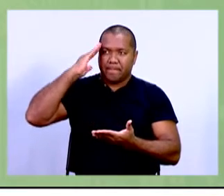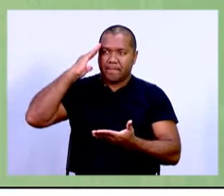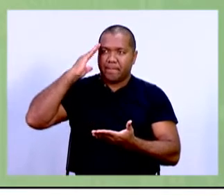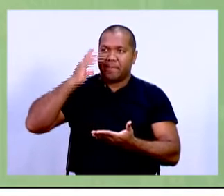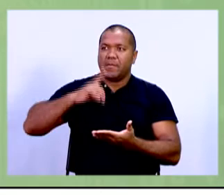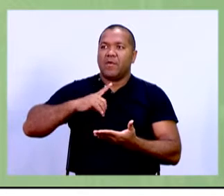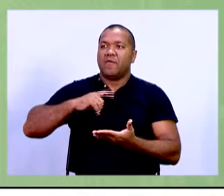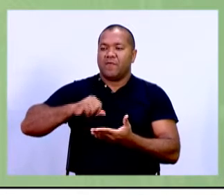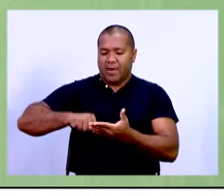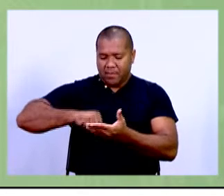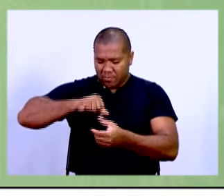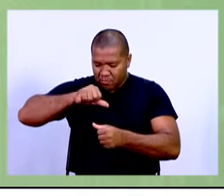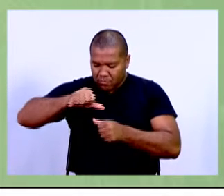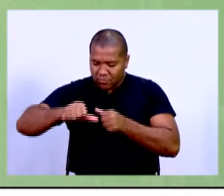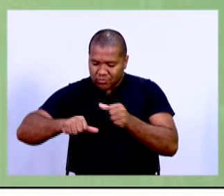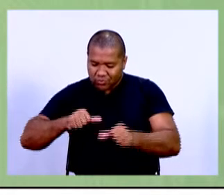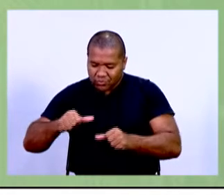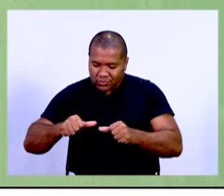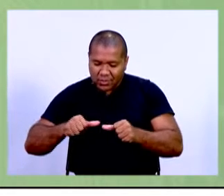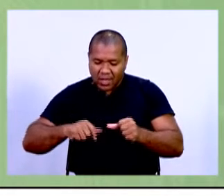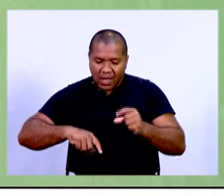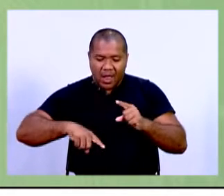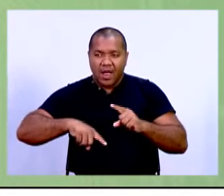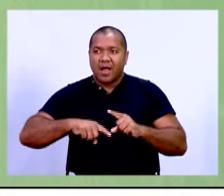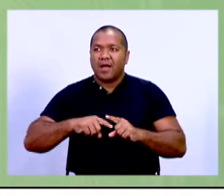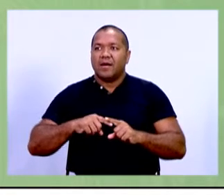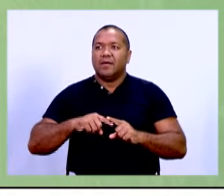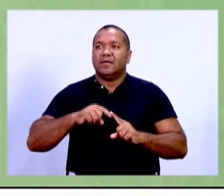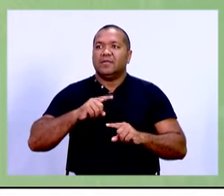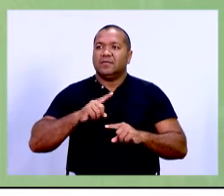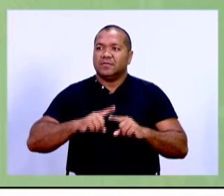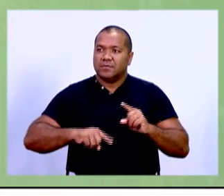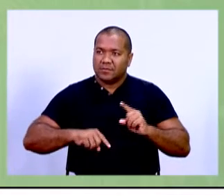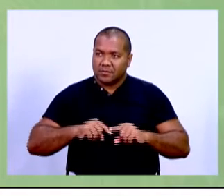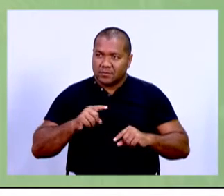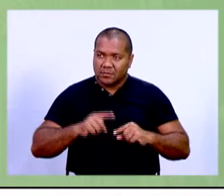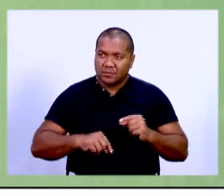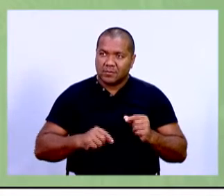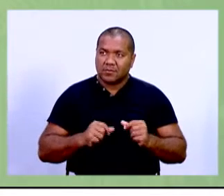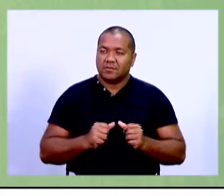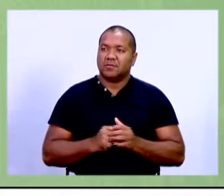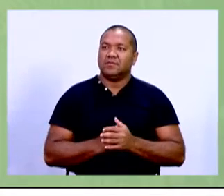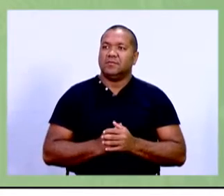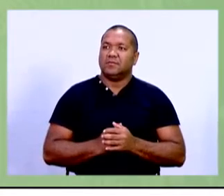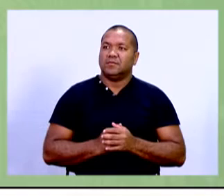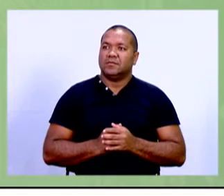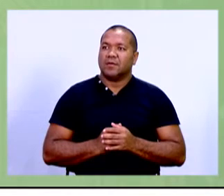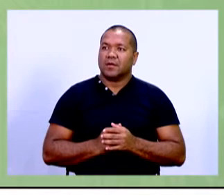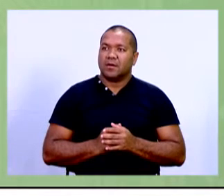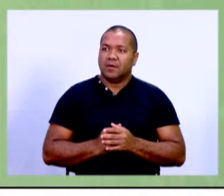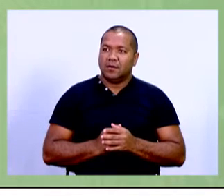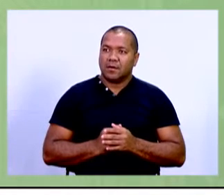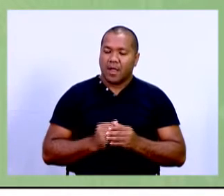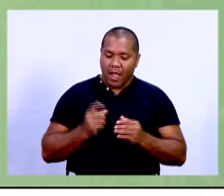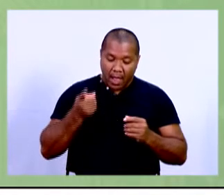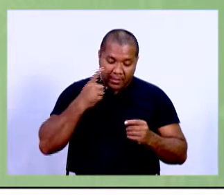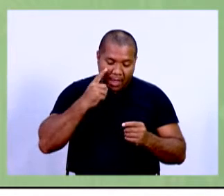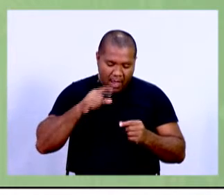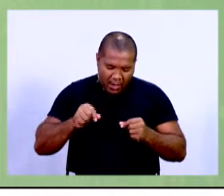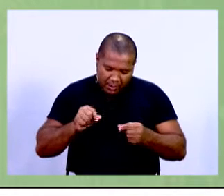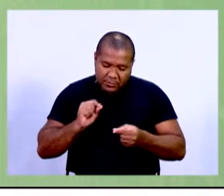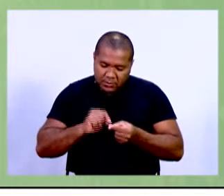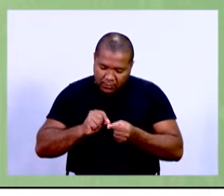serviço, ele vai mudar os status da ordem de serviço, se ela está em andamento, se já